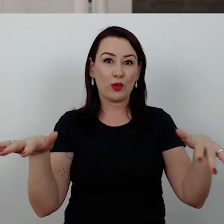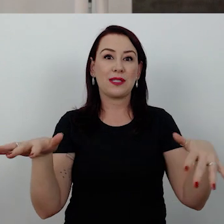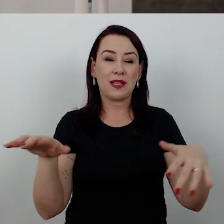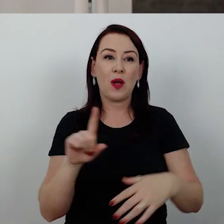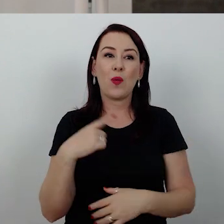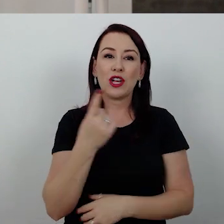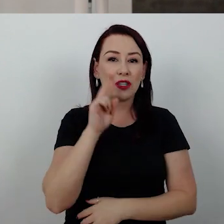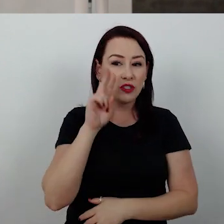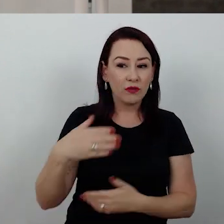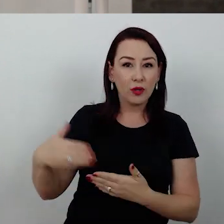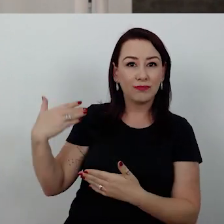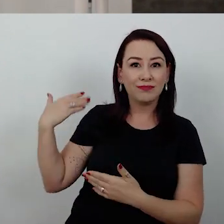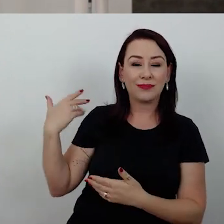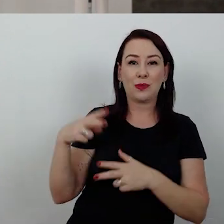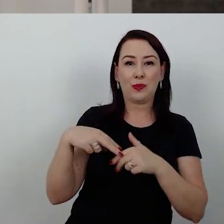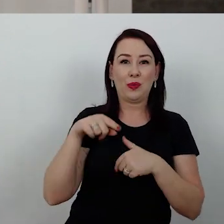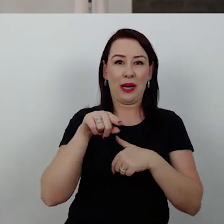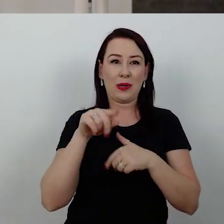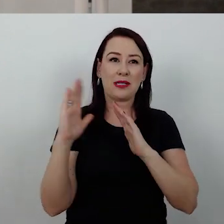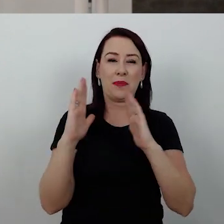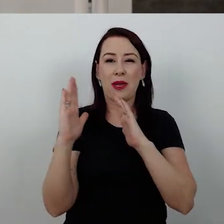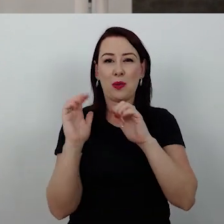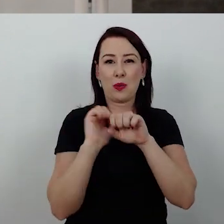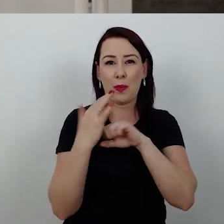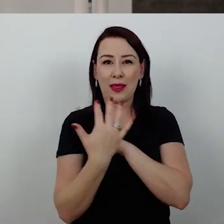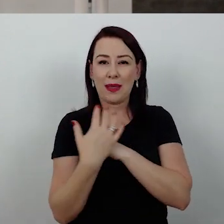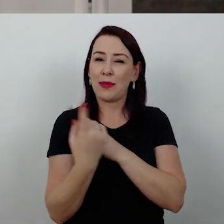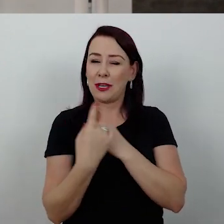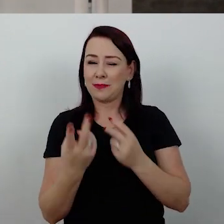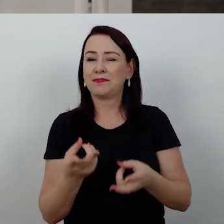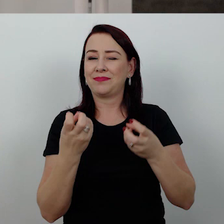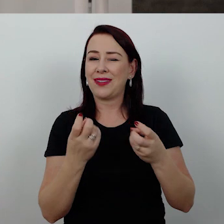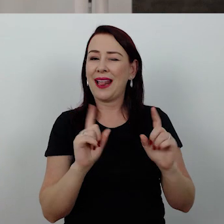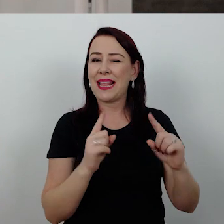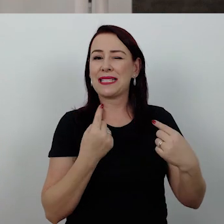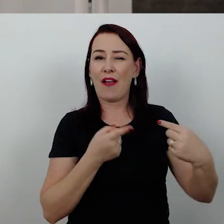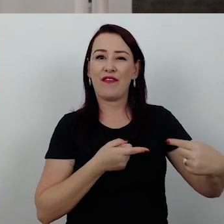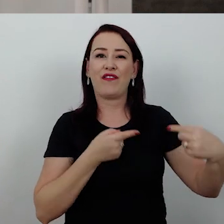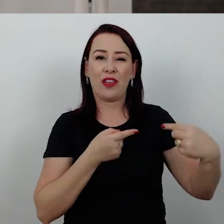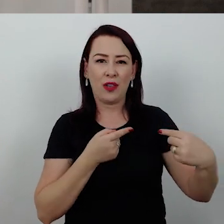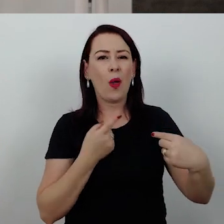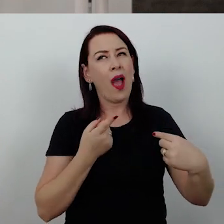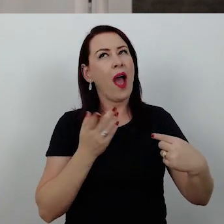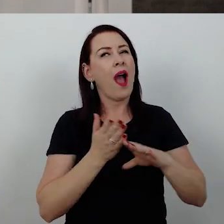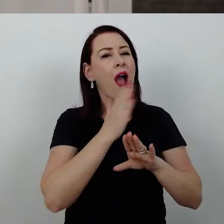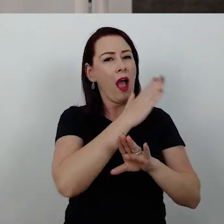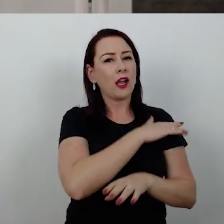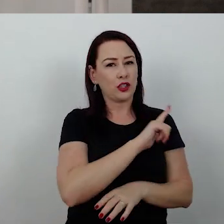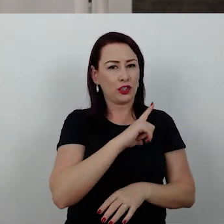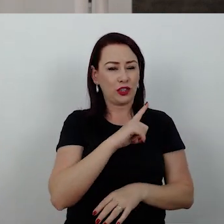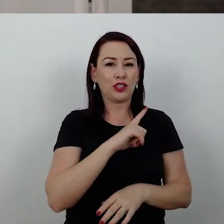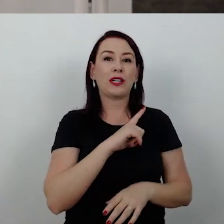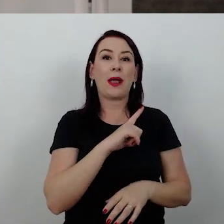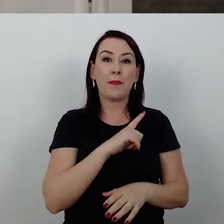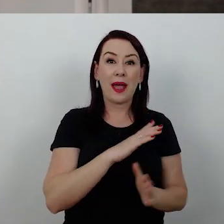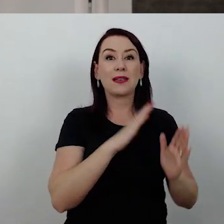que a gente, né, viu aí nos últimos anos com a pandemia, como é um desafio, sempre foi, mas acho que reforça, a gente vem